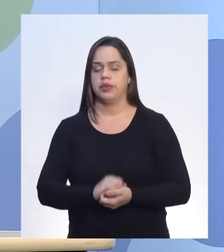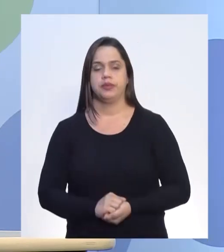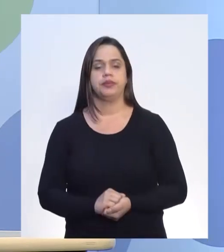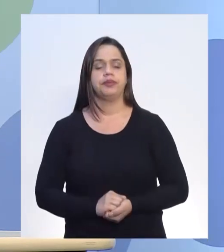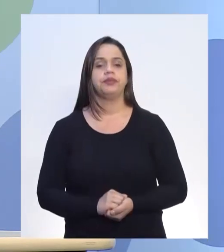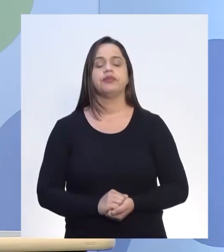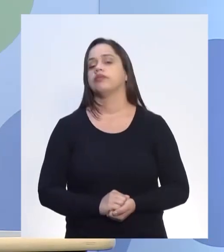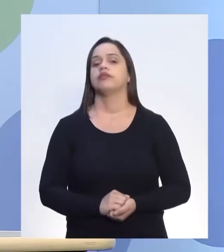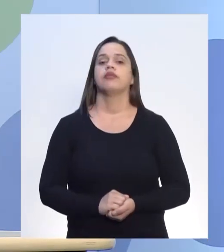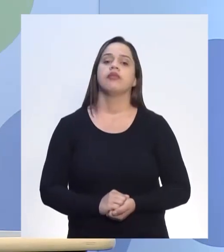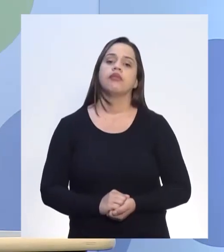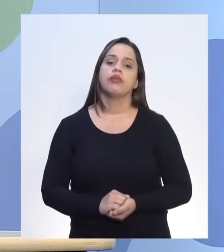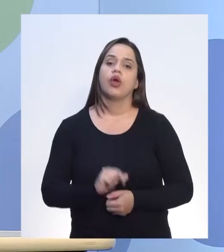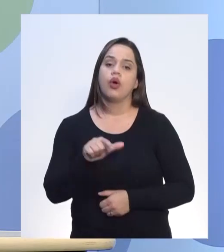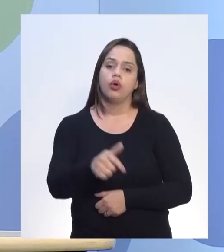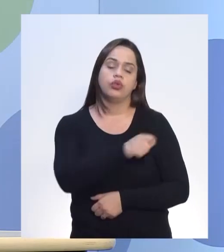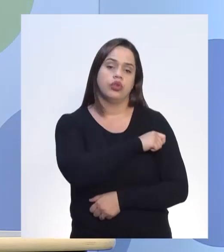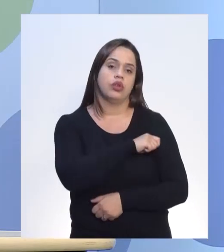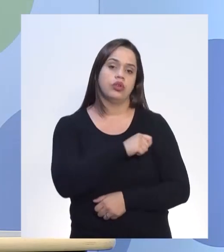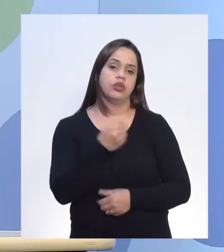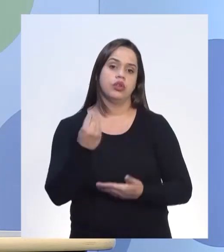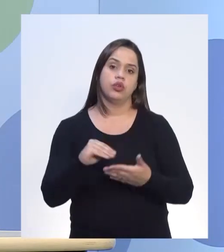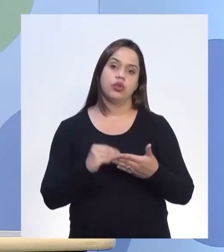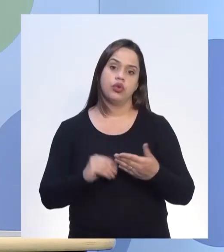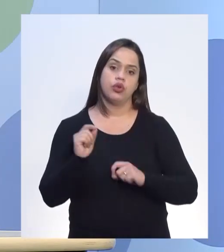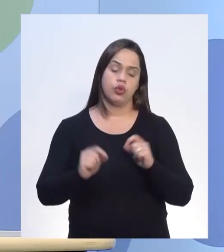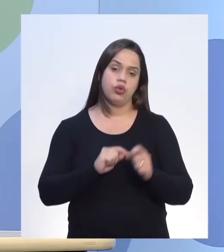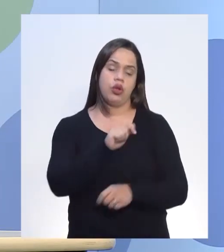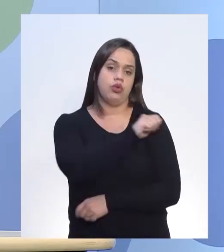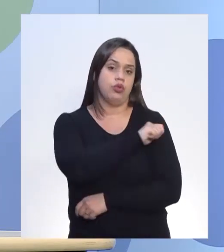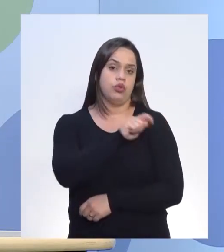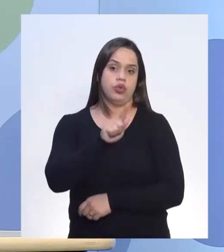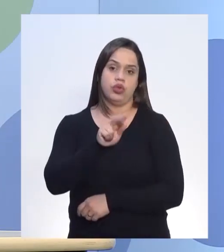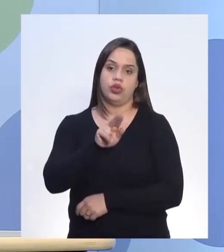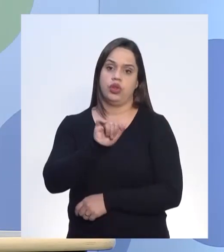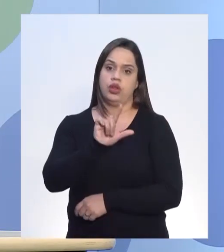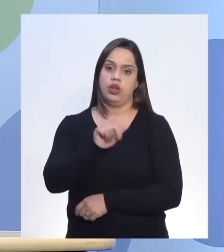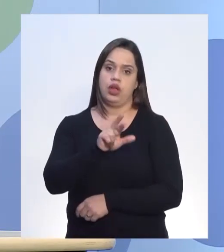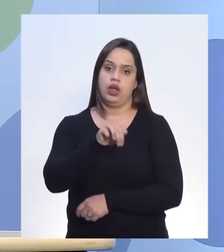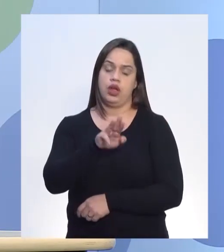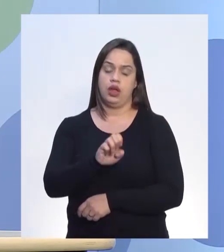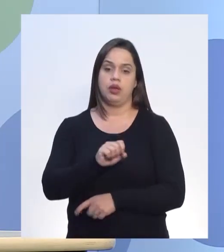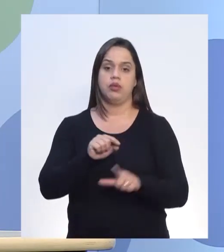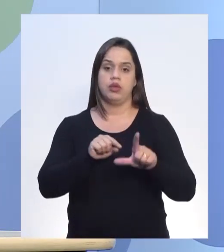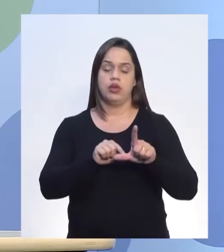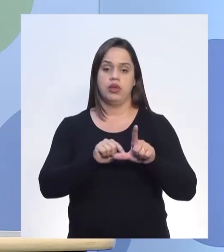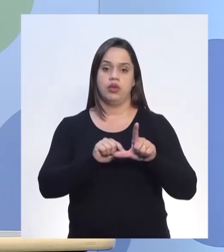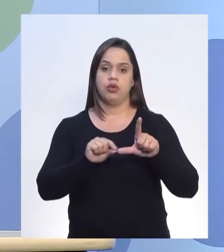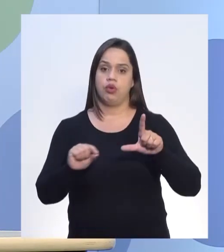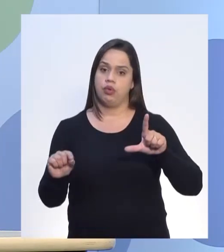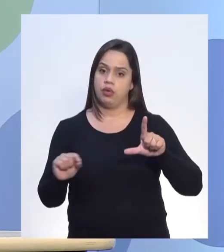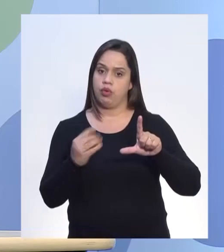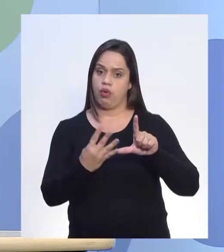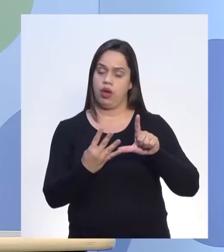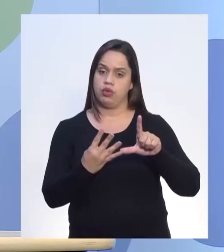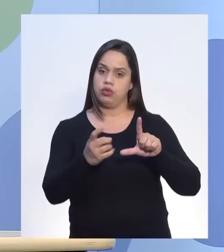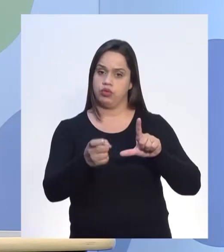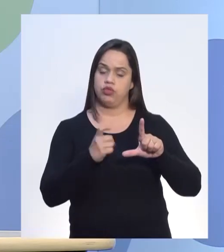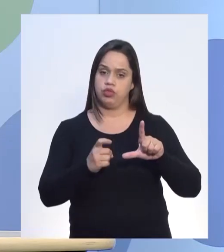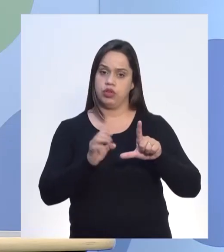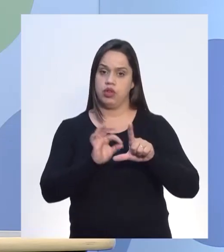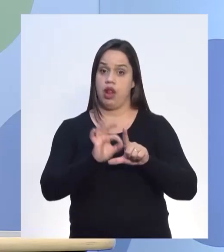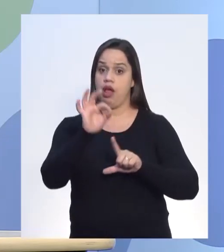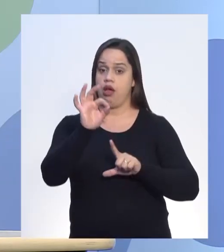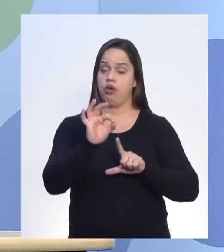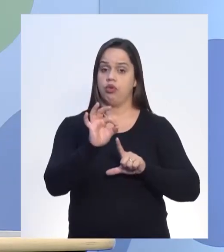outros colocaram, aí eu encontrei alguns outros aqui, o Guilherme colocou comprimento 4x e largura x também.